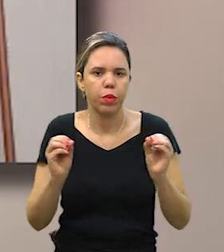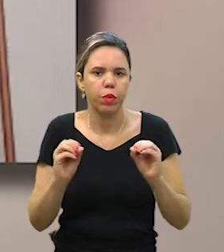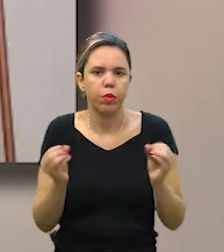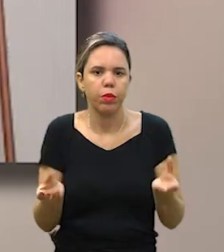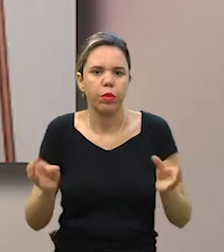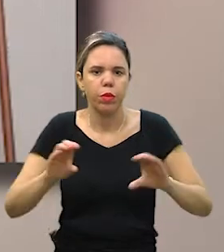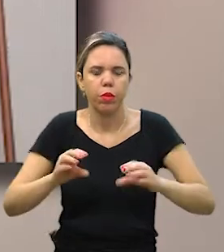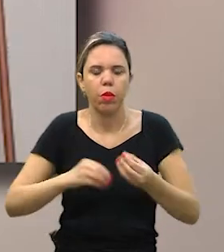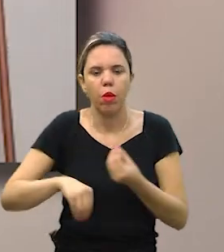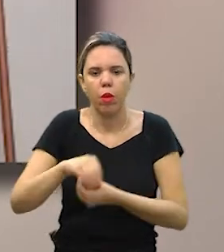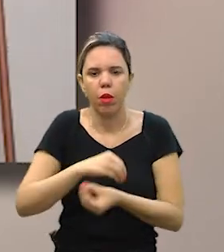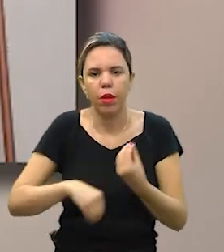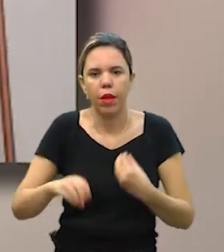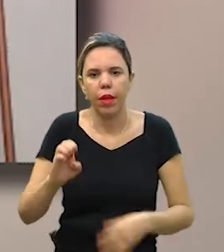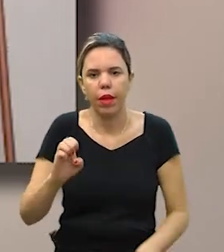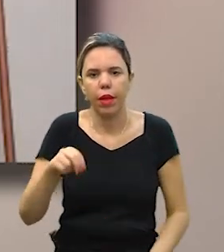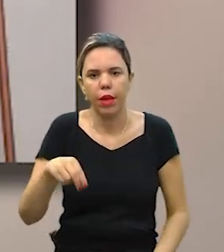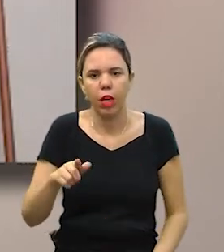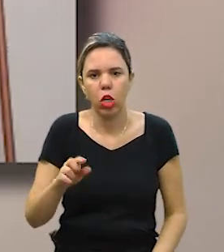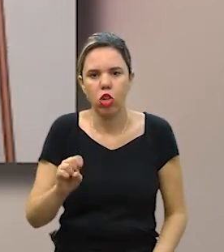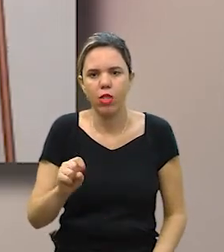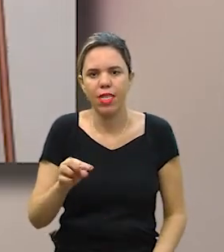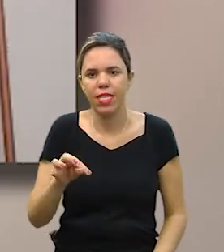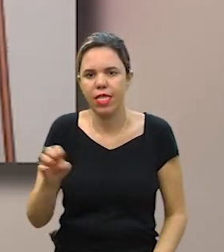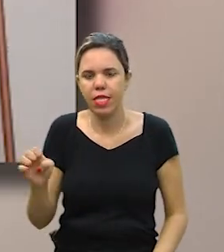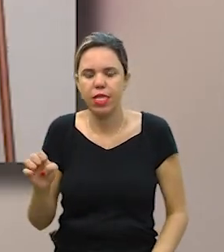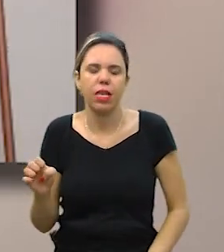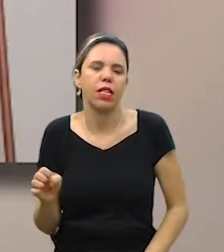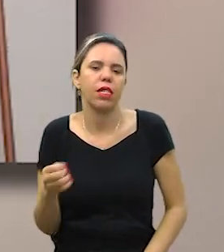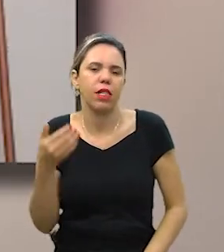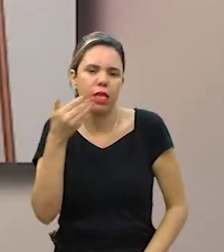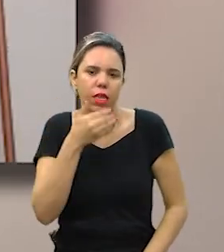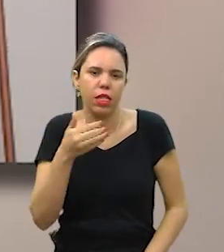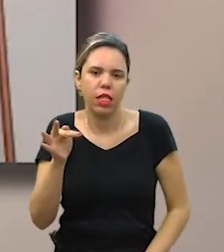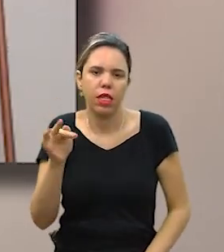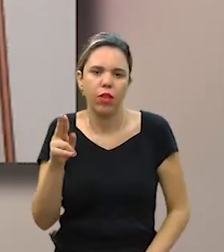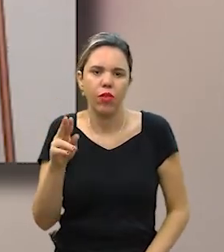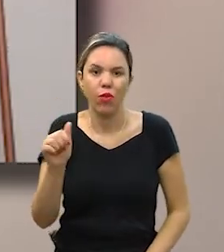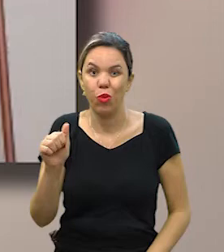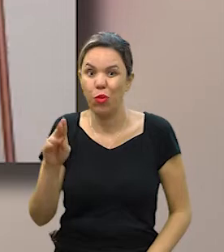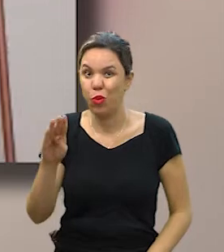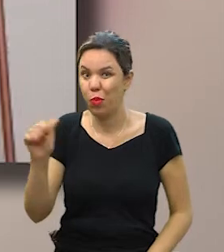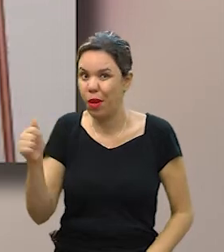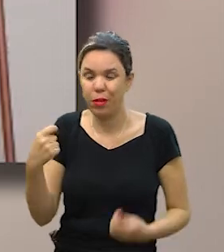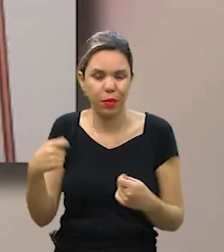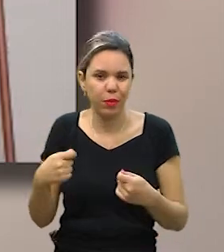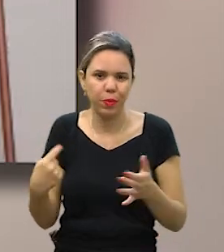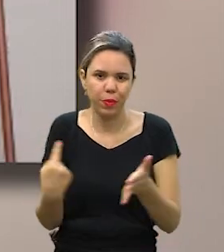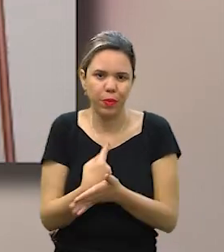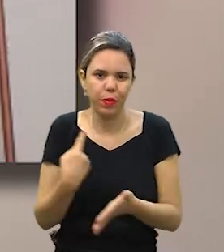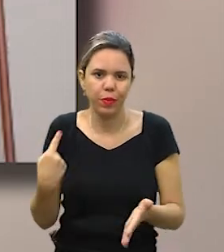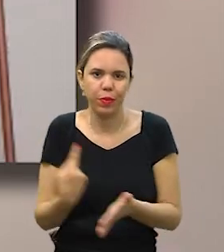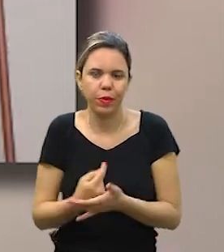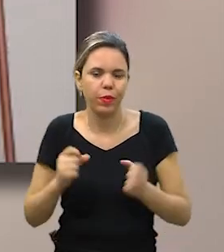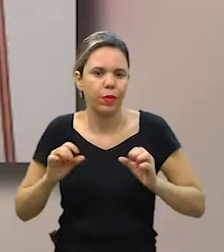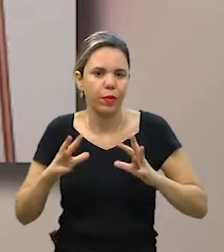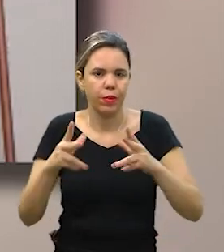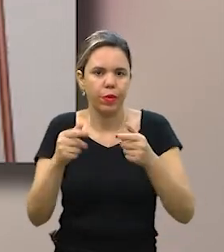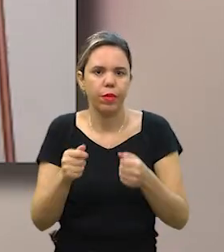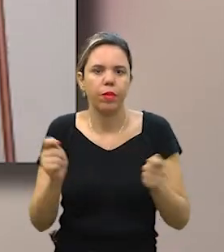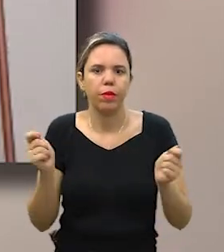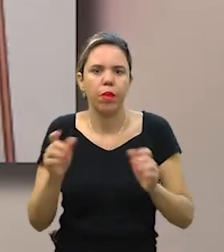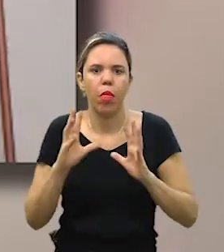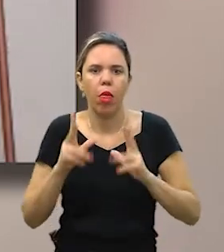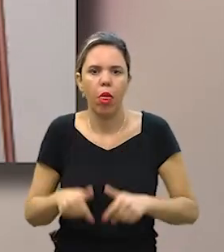nada. Colocar engrossante, diluir na água, pôr açúcar, fubá, enfim, já me perguntaram de